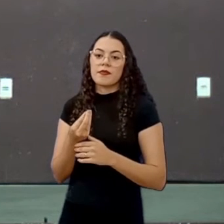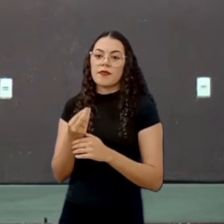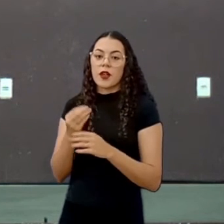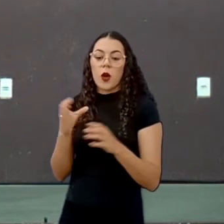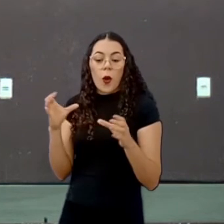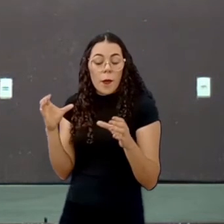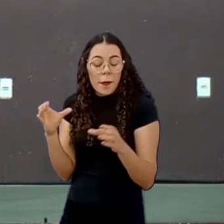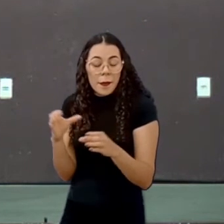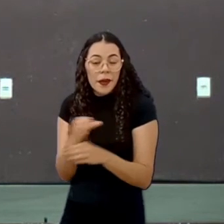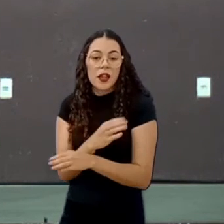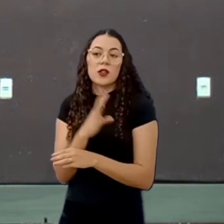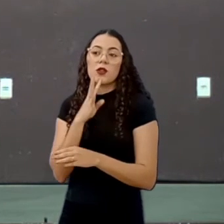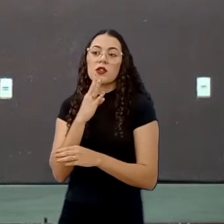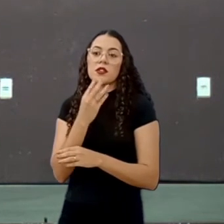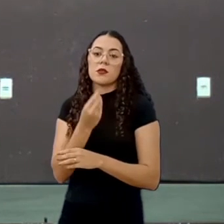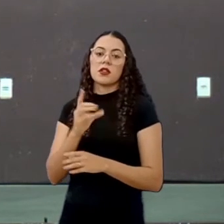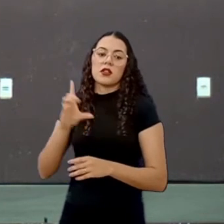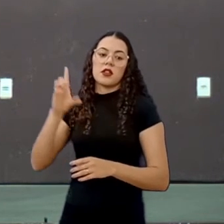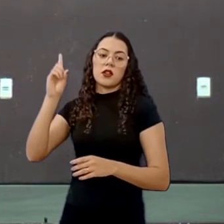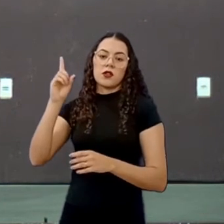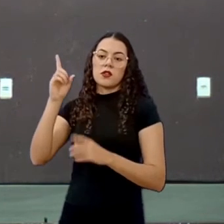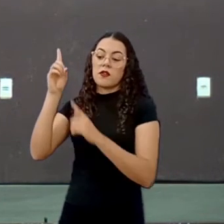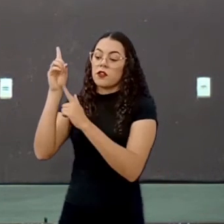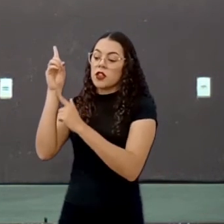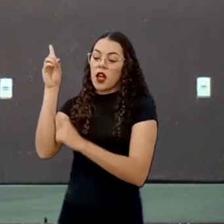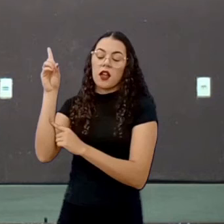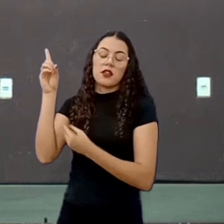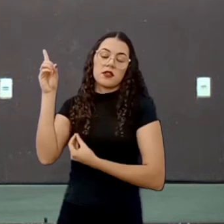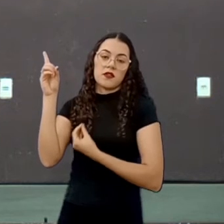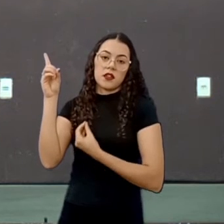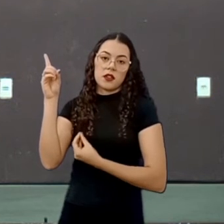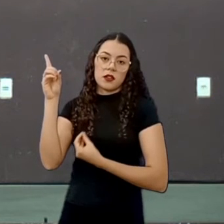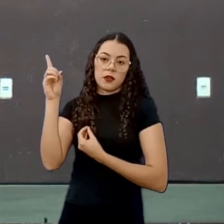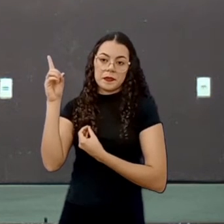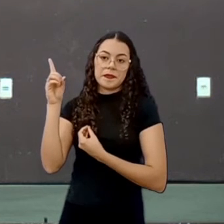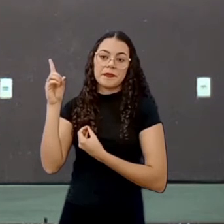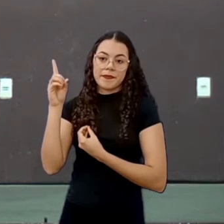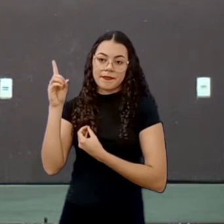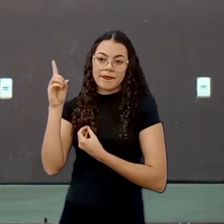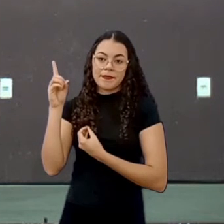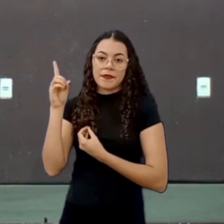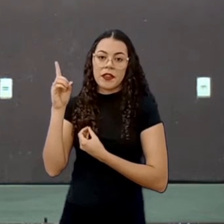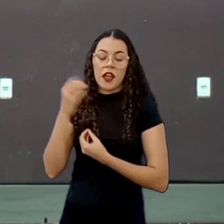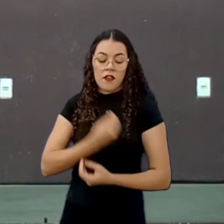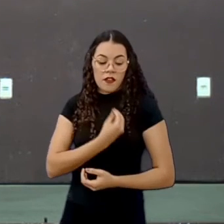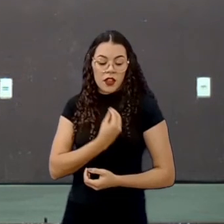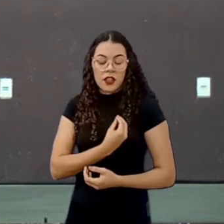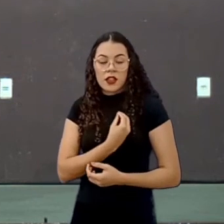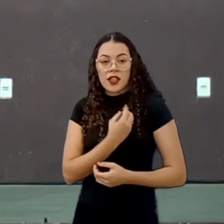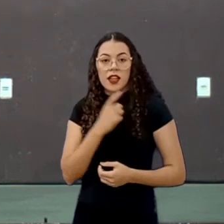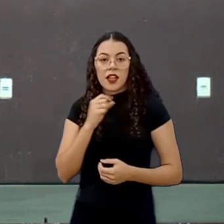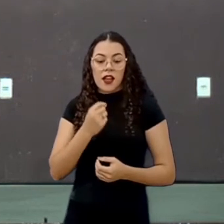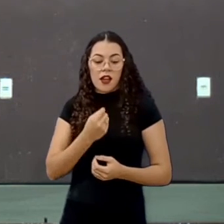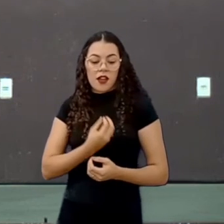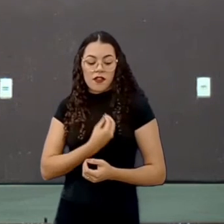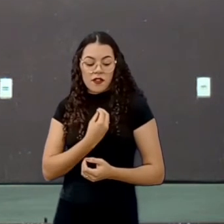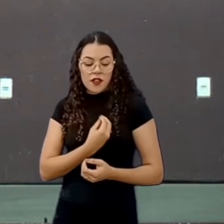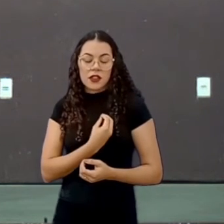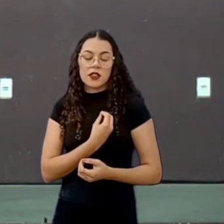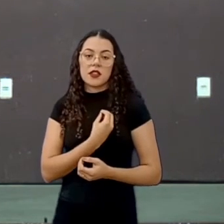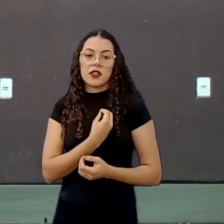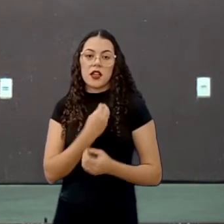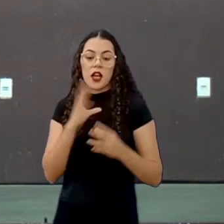conhecimento, do total conhecimento da vontade de Deus para as nossas vidas. Porque a nossa vida, a nossa existência se